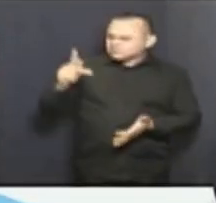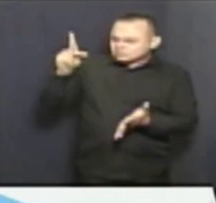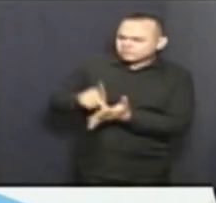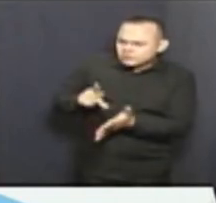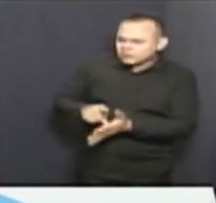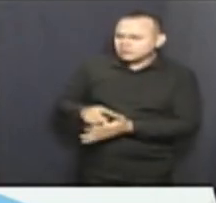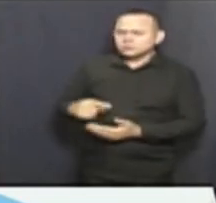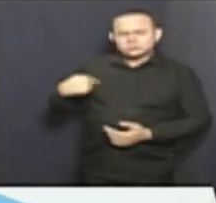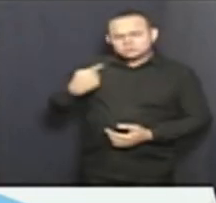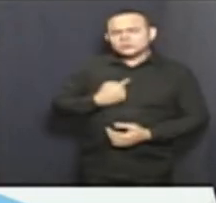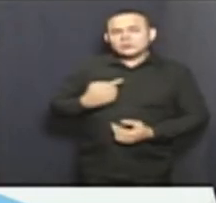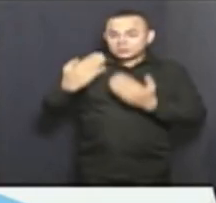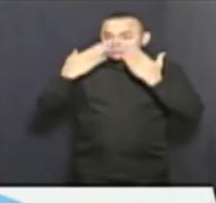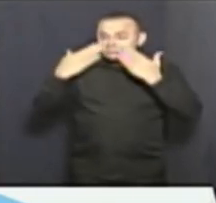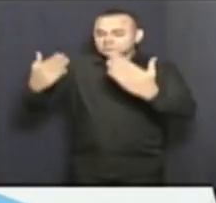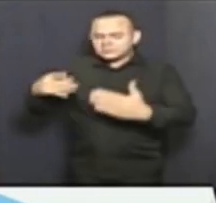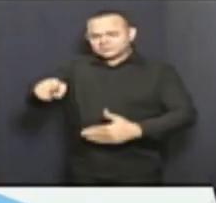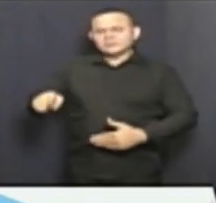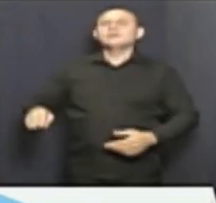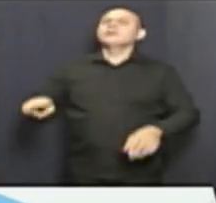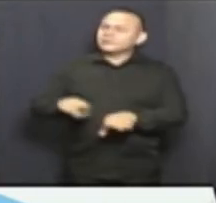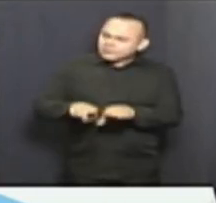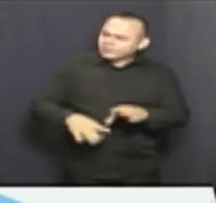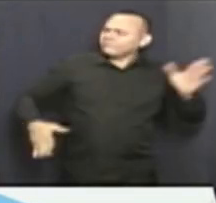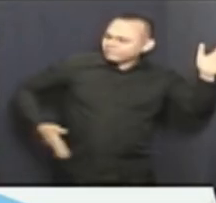gestão diante de peru trajes